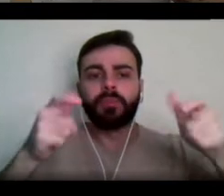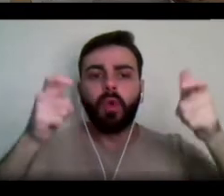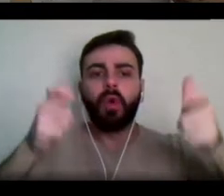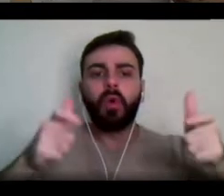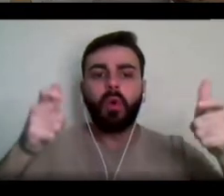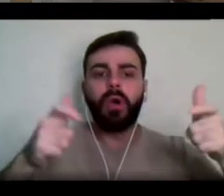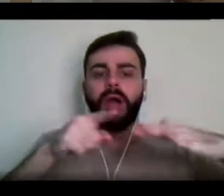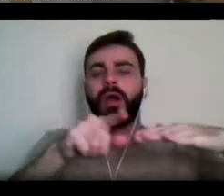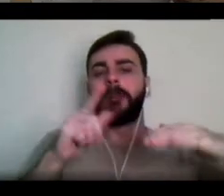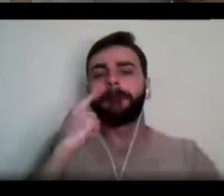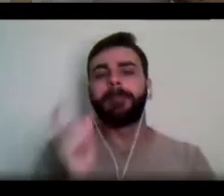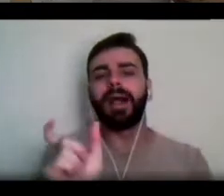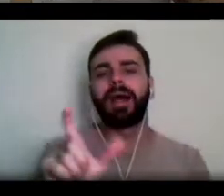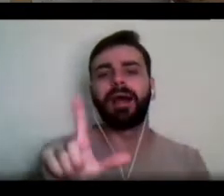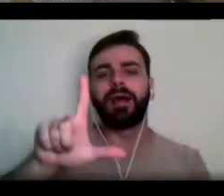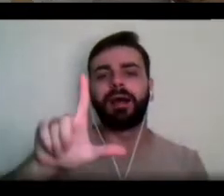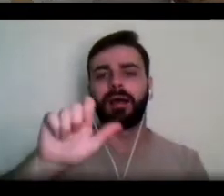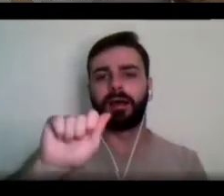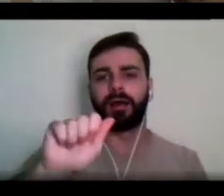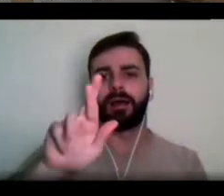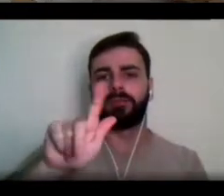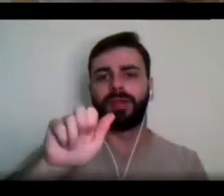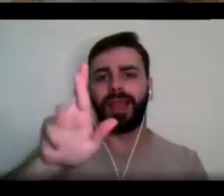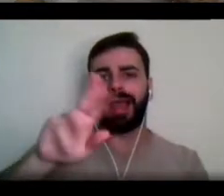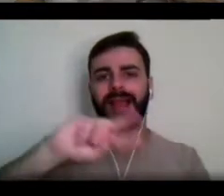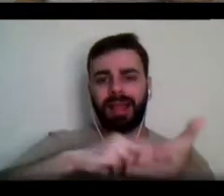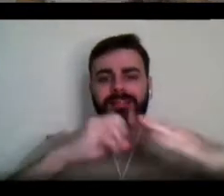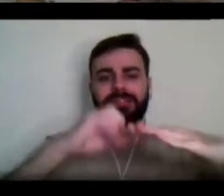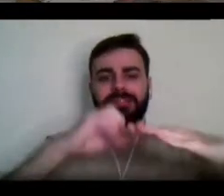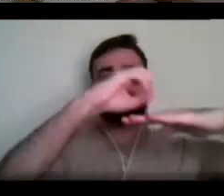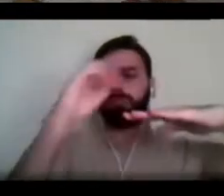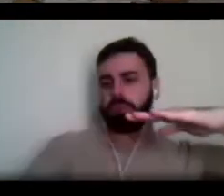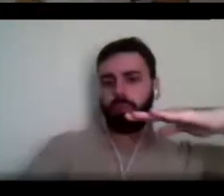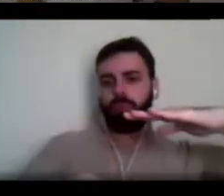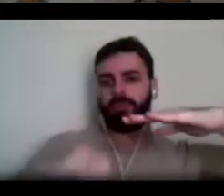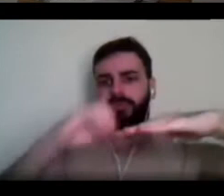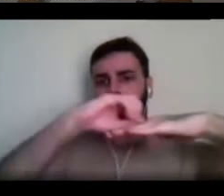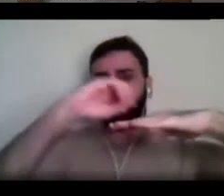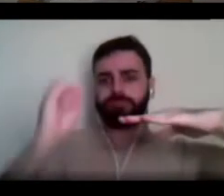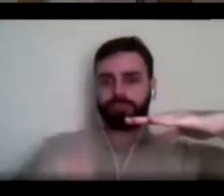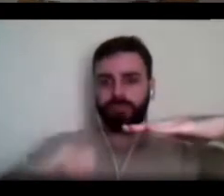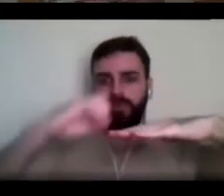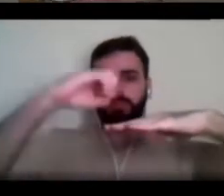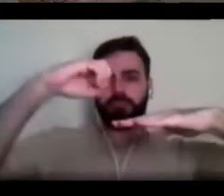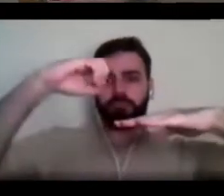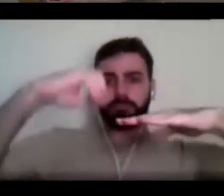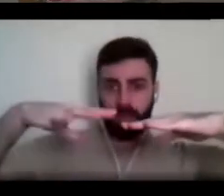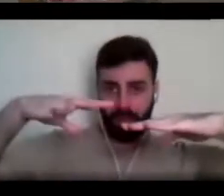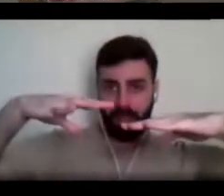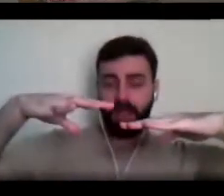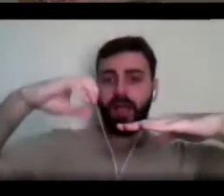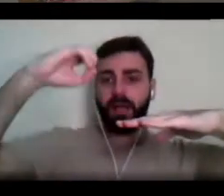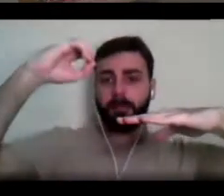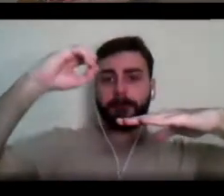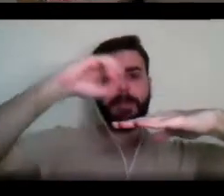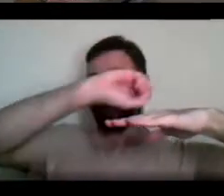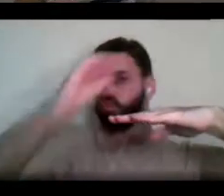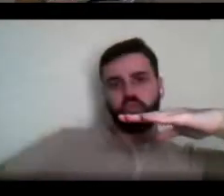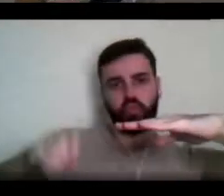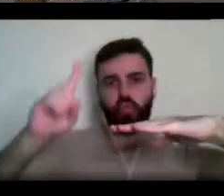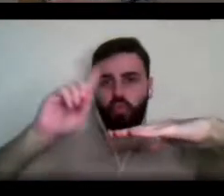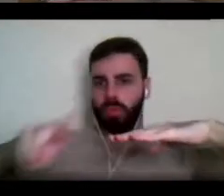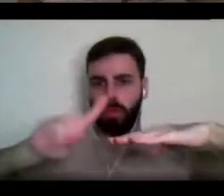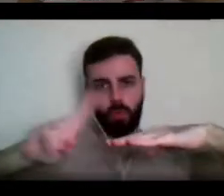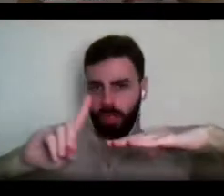ele deve largar o ovo. Entendeu? Então, se eu largo o ovo, eu